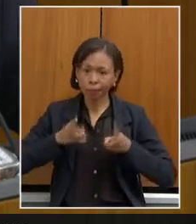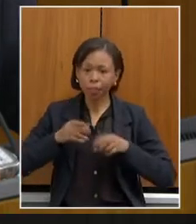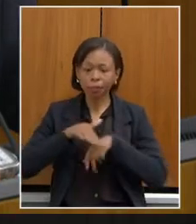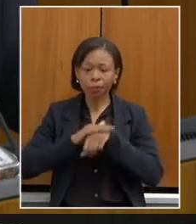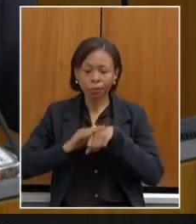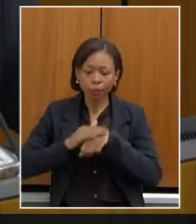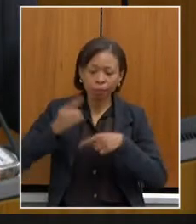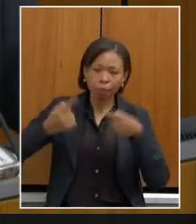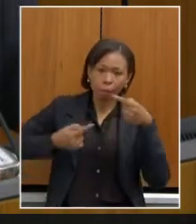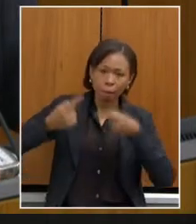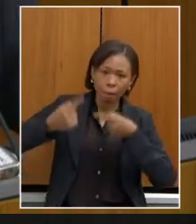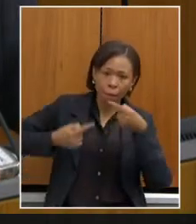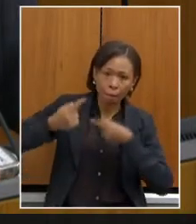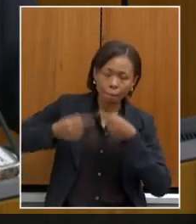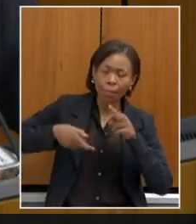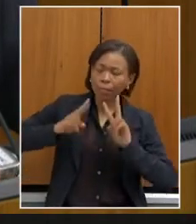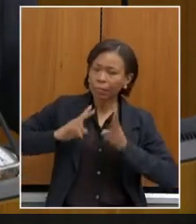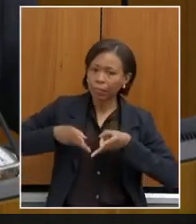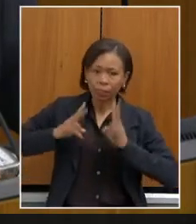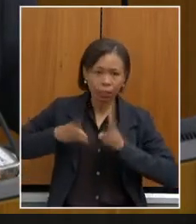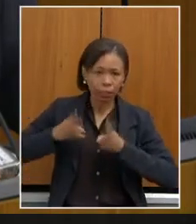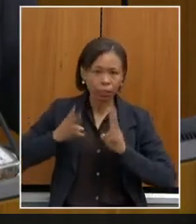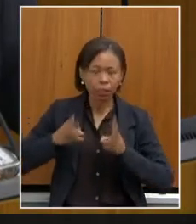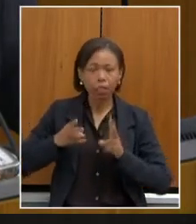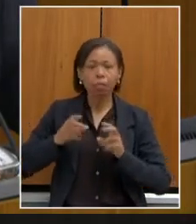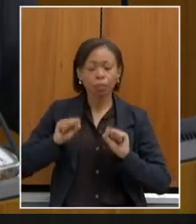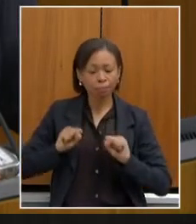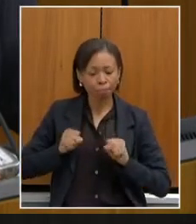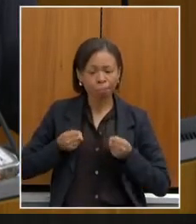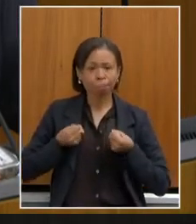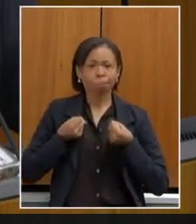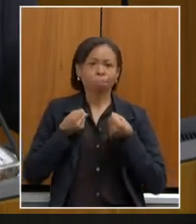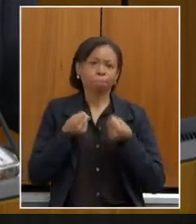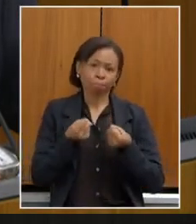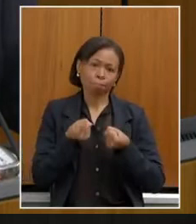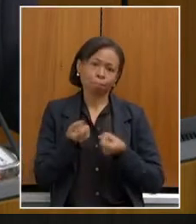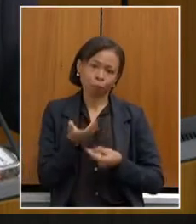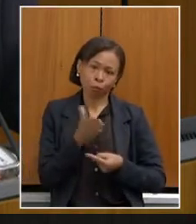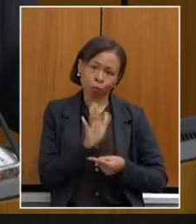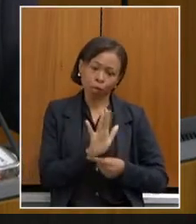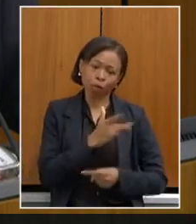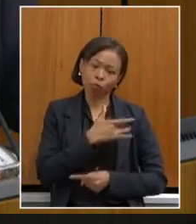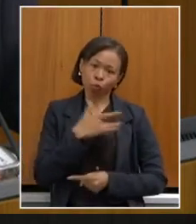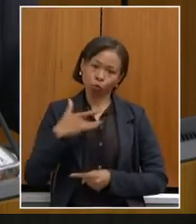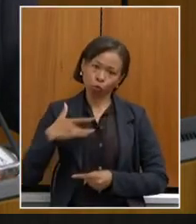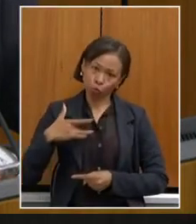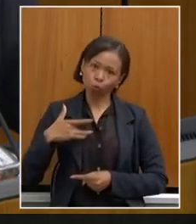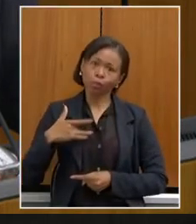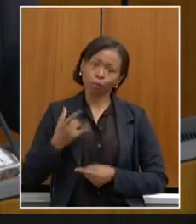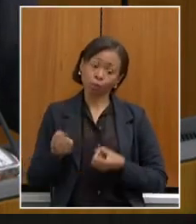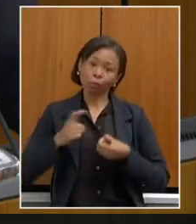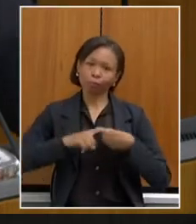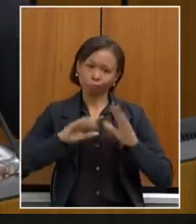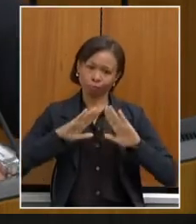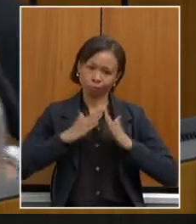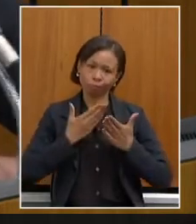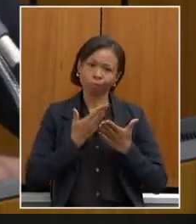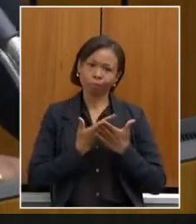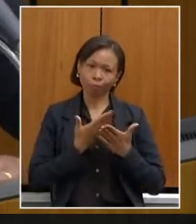faz estamos todos empenhados em garantir uma segurança sanitária no retorno às aulas que já é muito importante